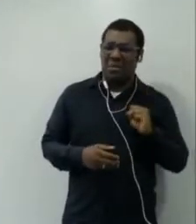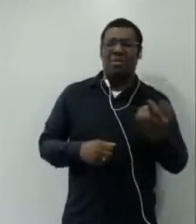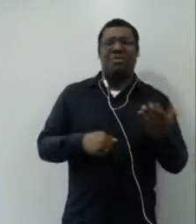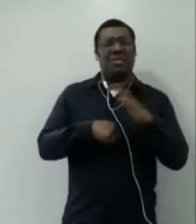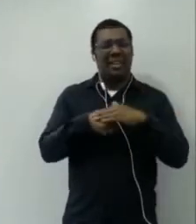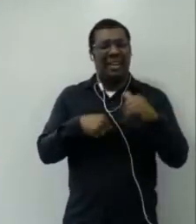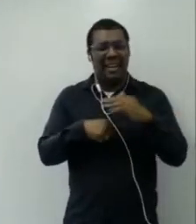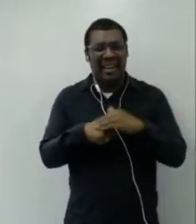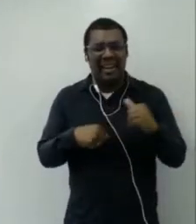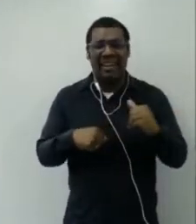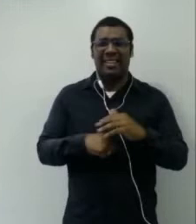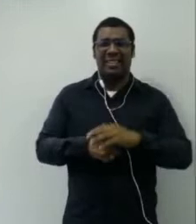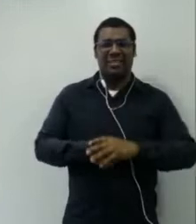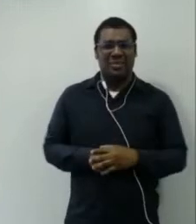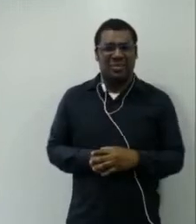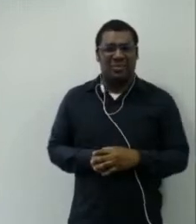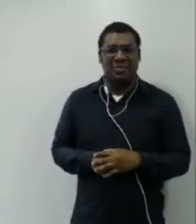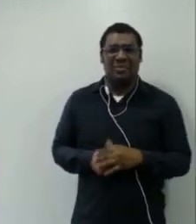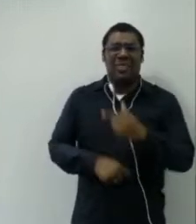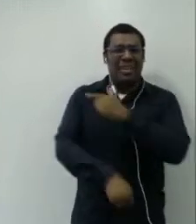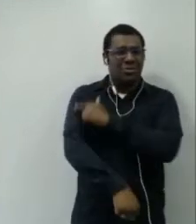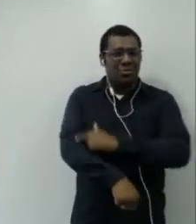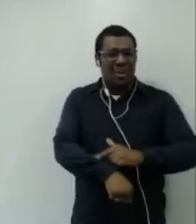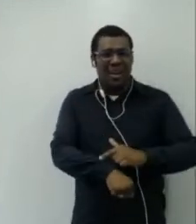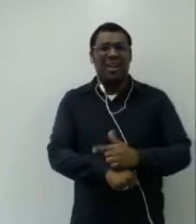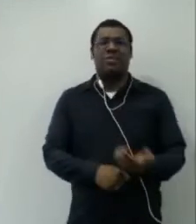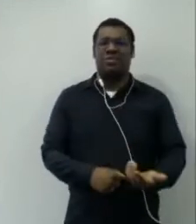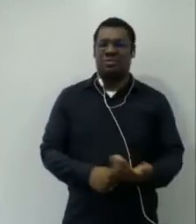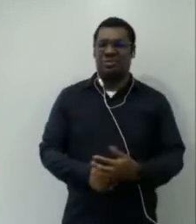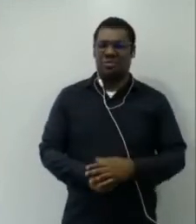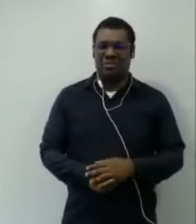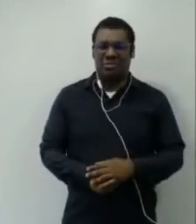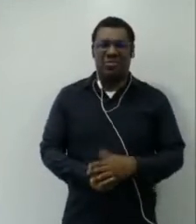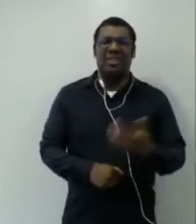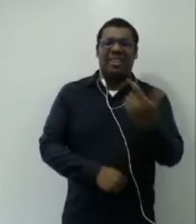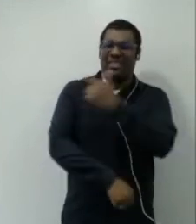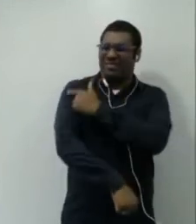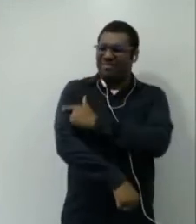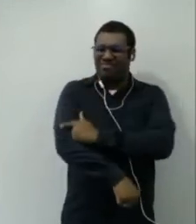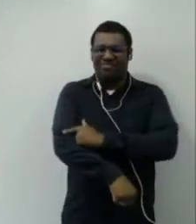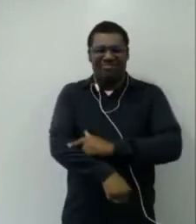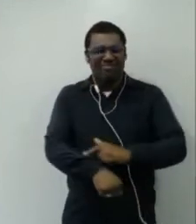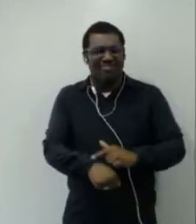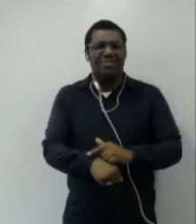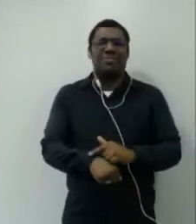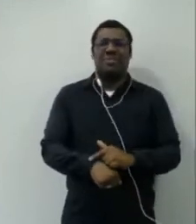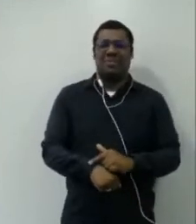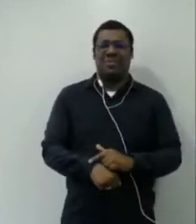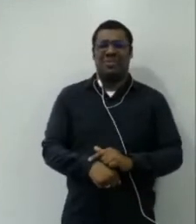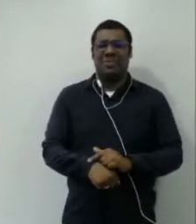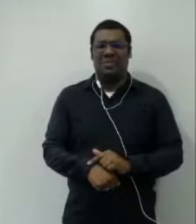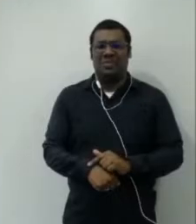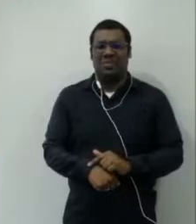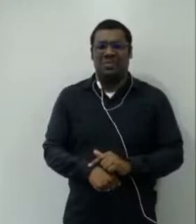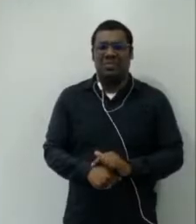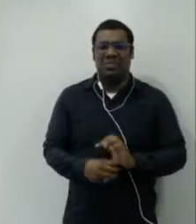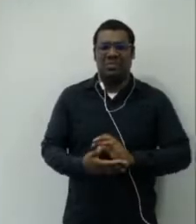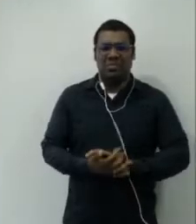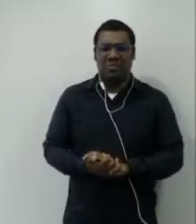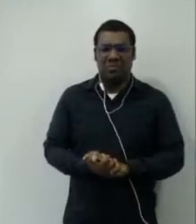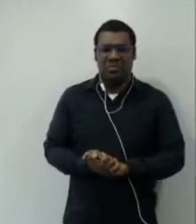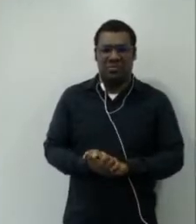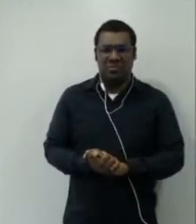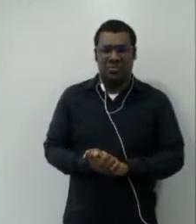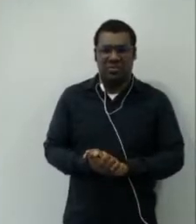palavras, gestos, atitudes e educado, que nos deixou para outras